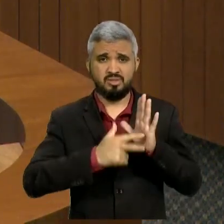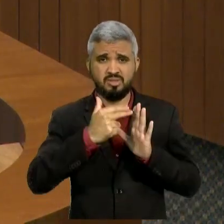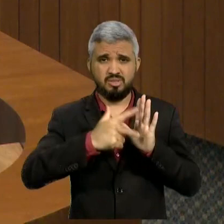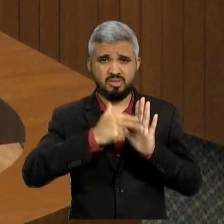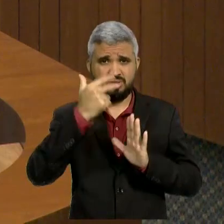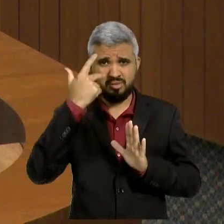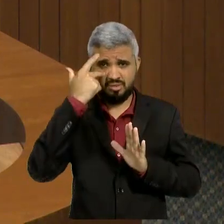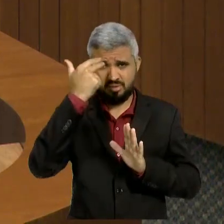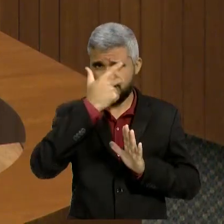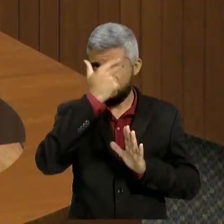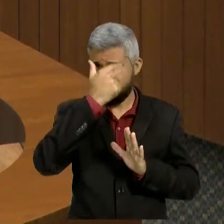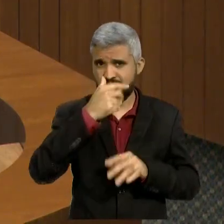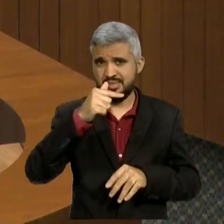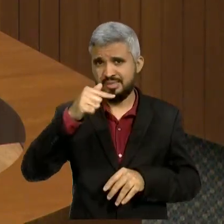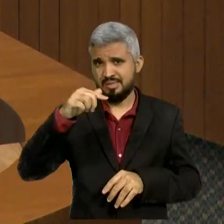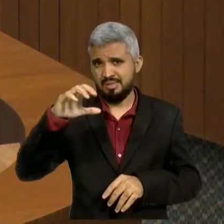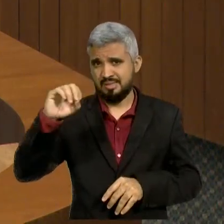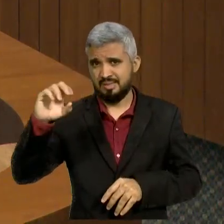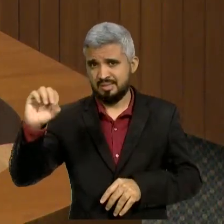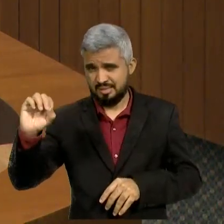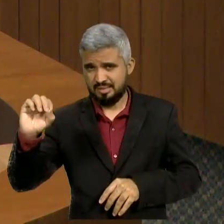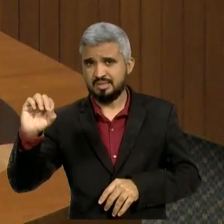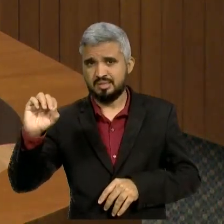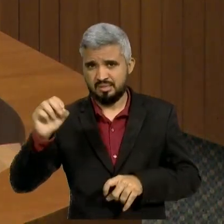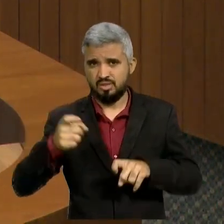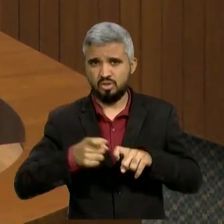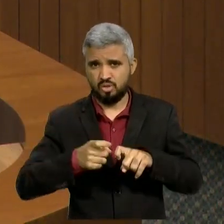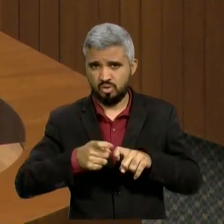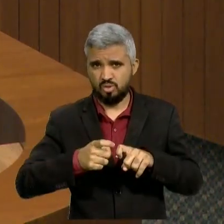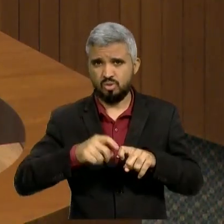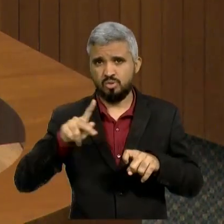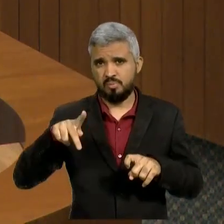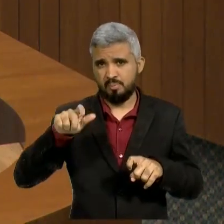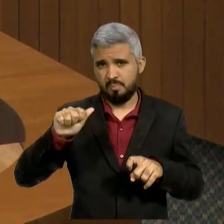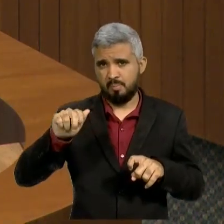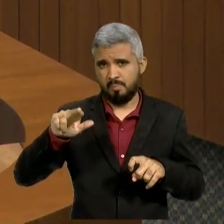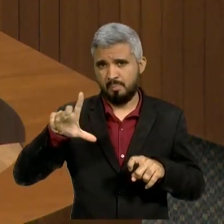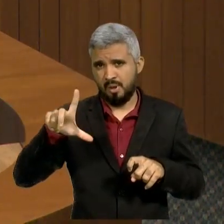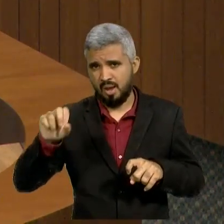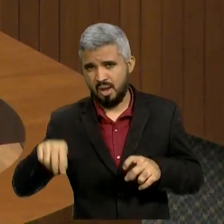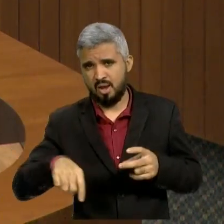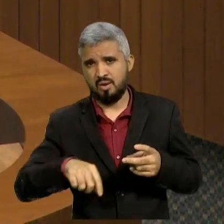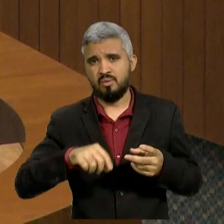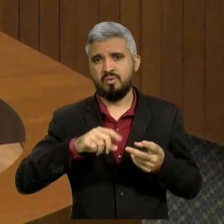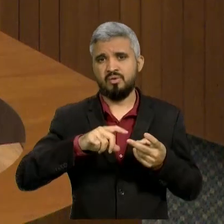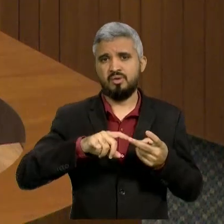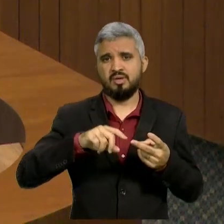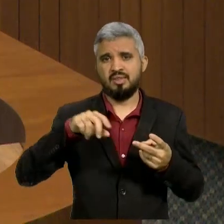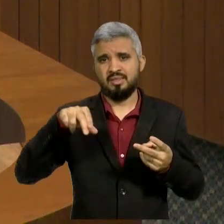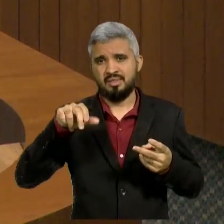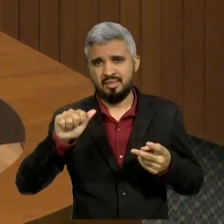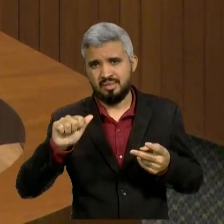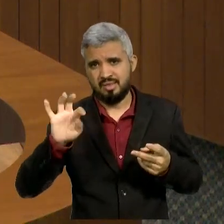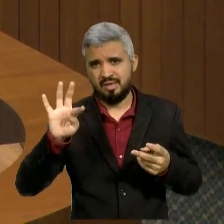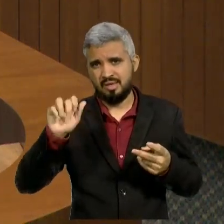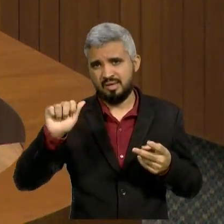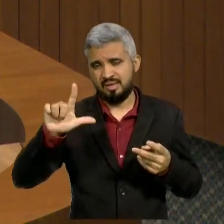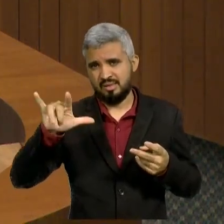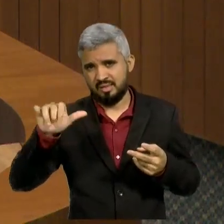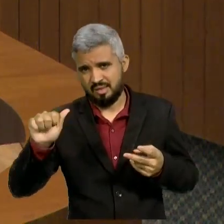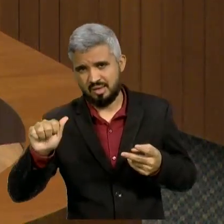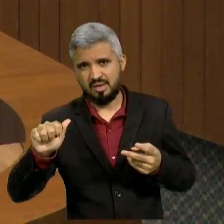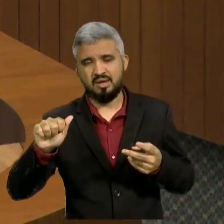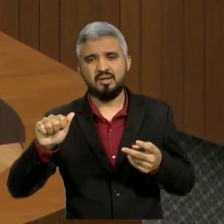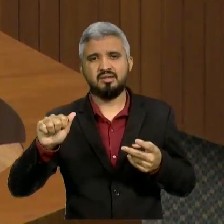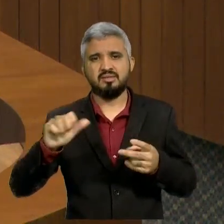na alum com Dr Alberto com o Dr Paulo com a Dra Natália estamos Estamos atendendo mais de 700 pessoas